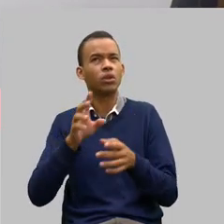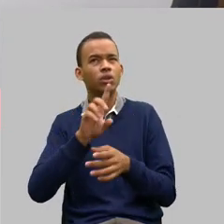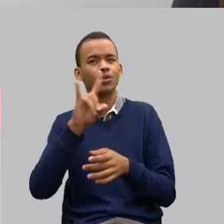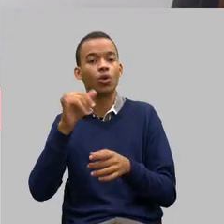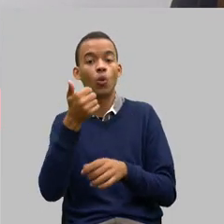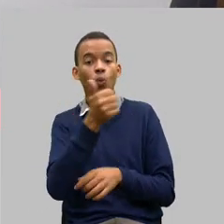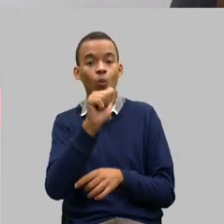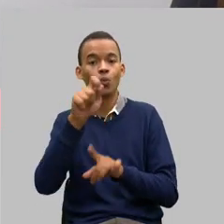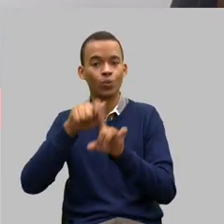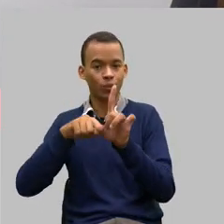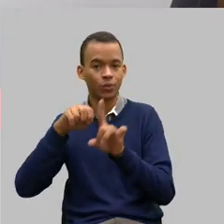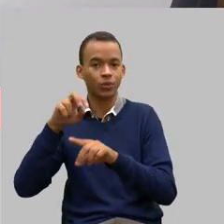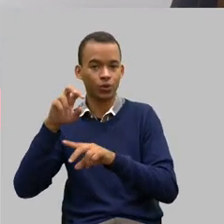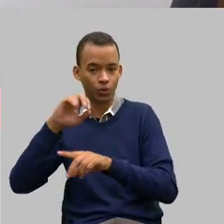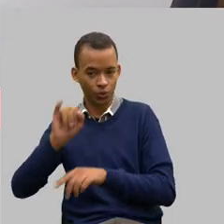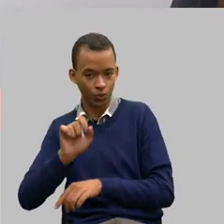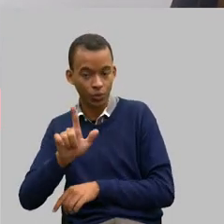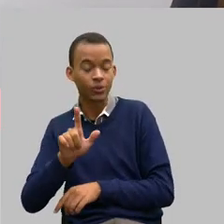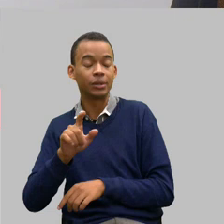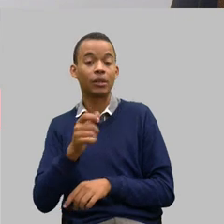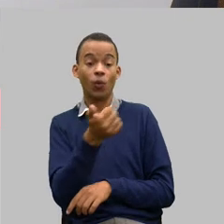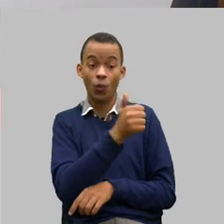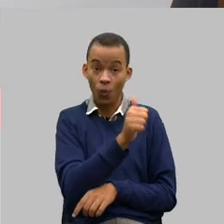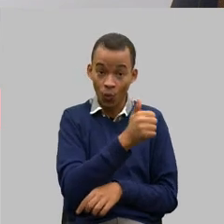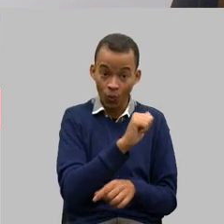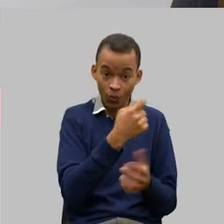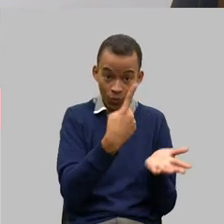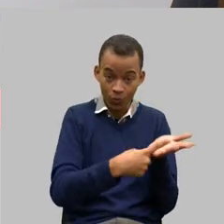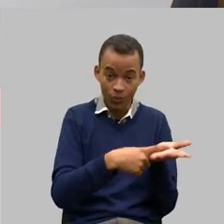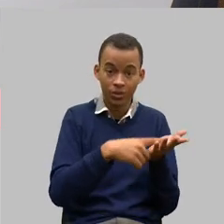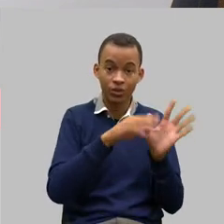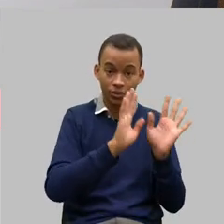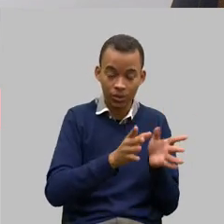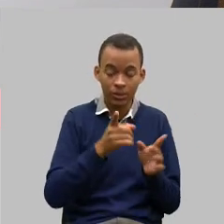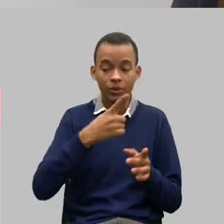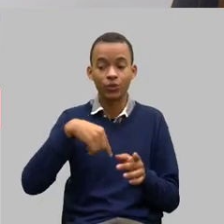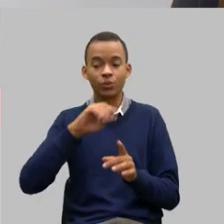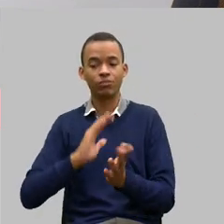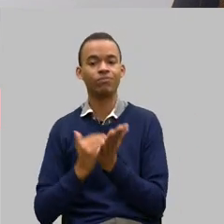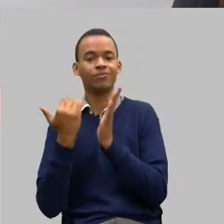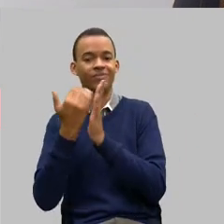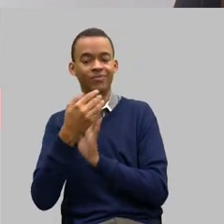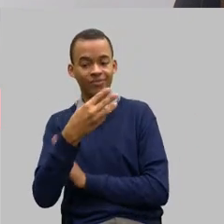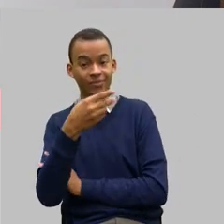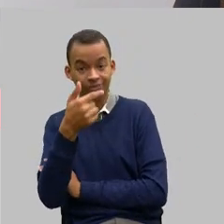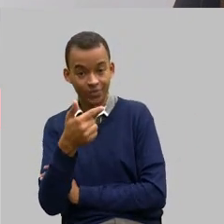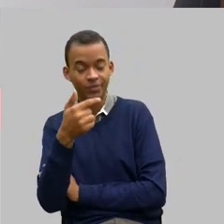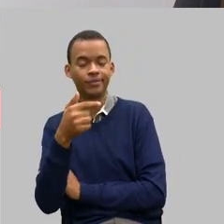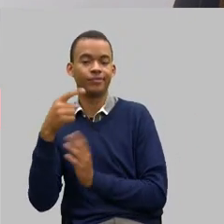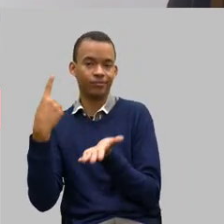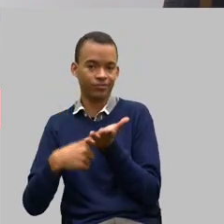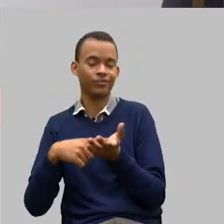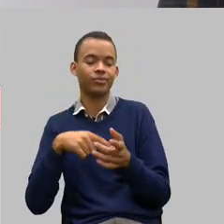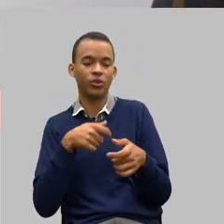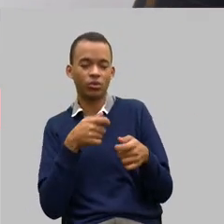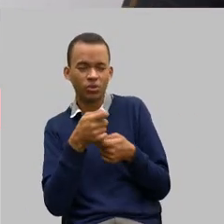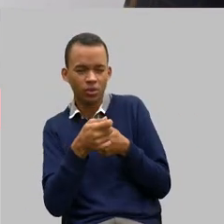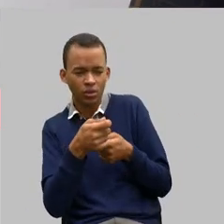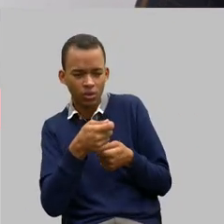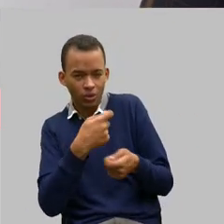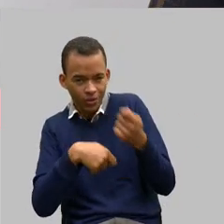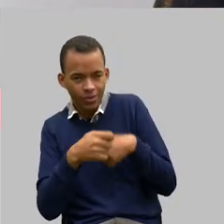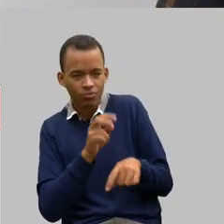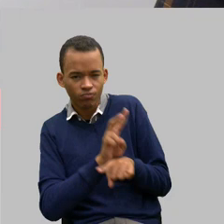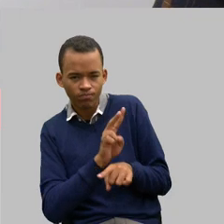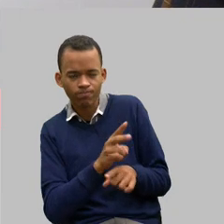Então nós vamos para 32 contratos novos de conservação em todo o estado e ano que vem a gente substitui os